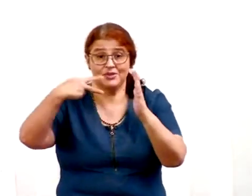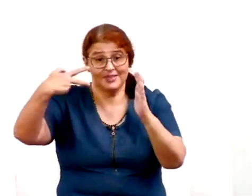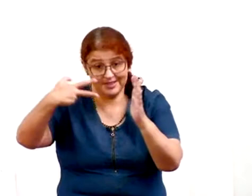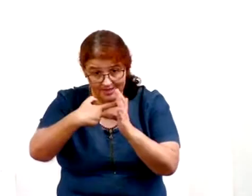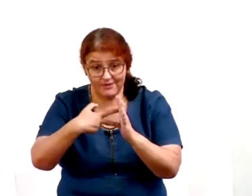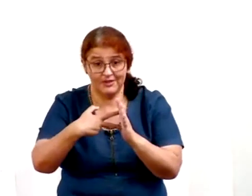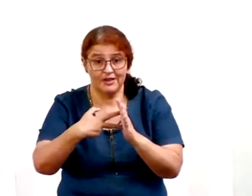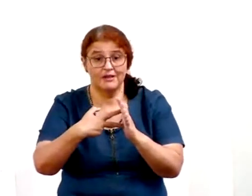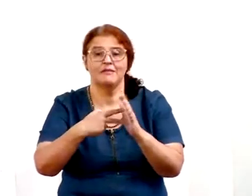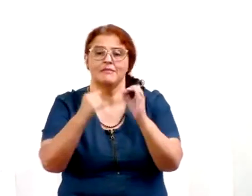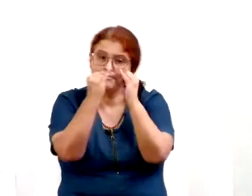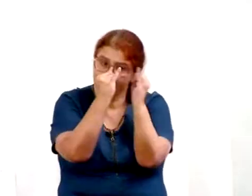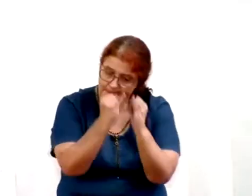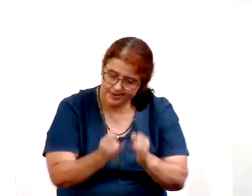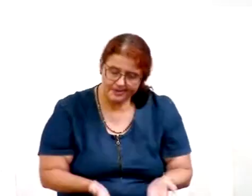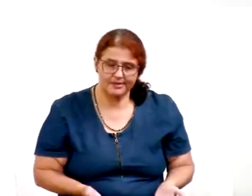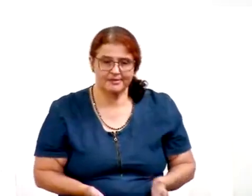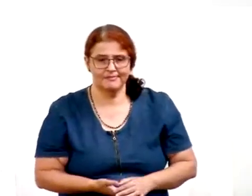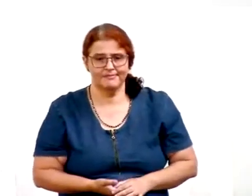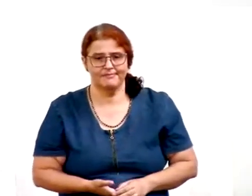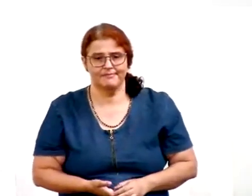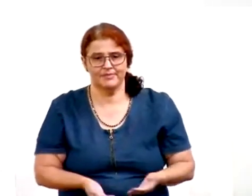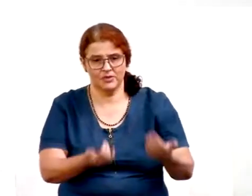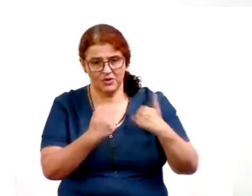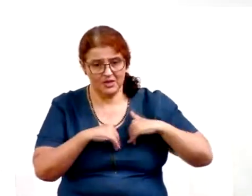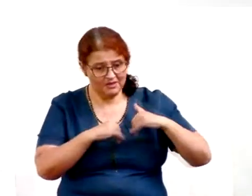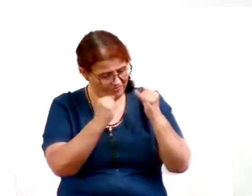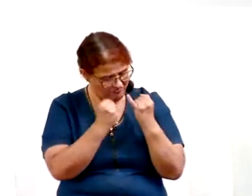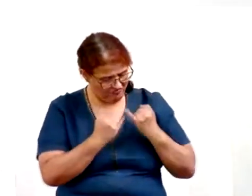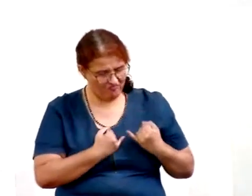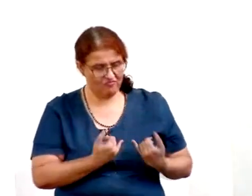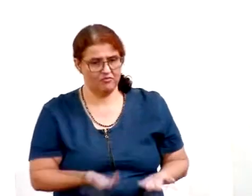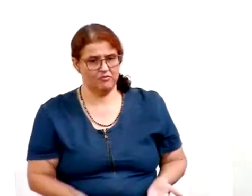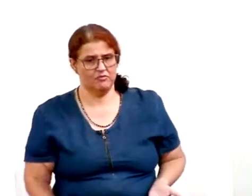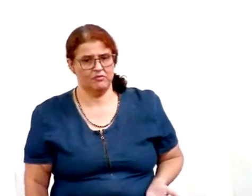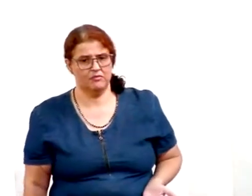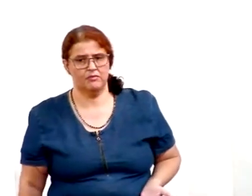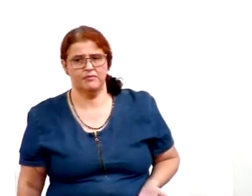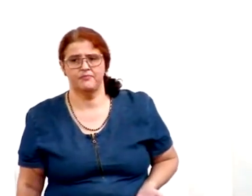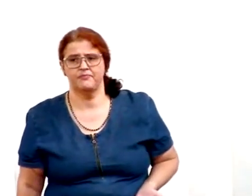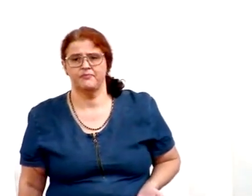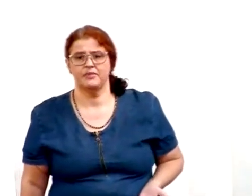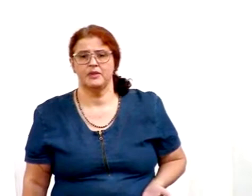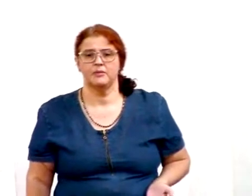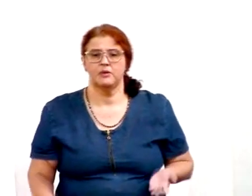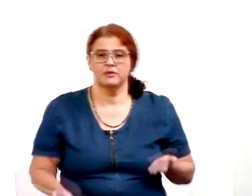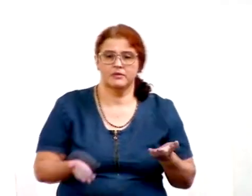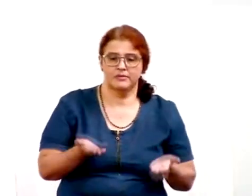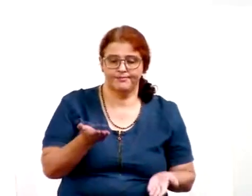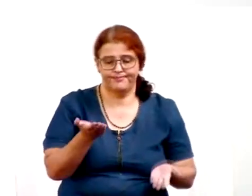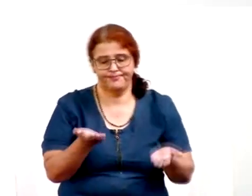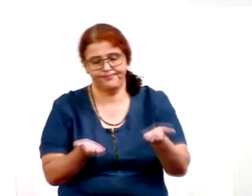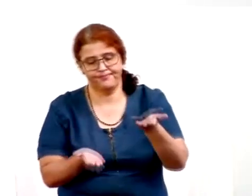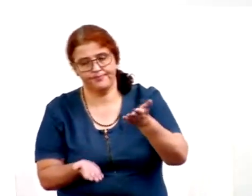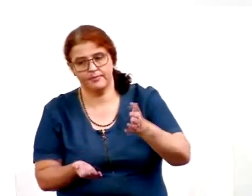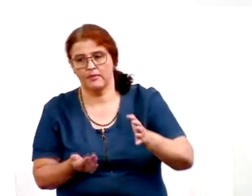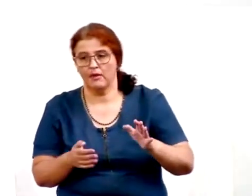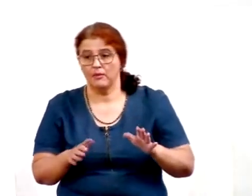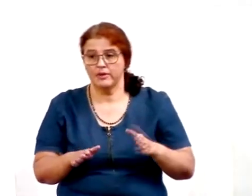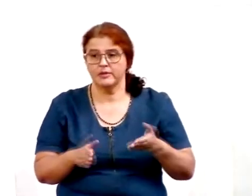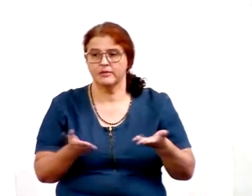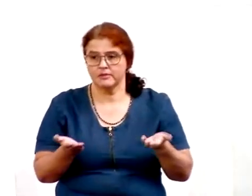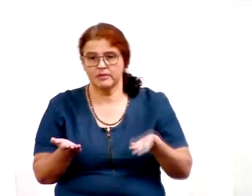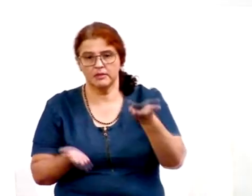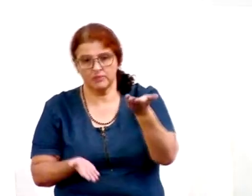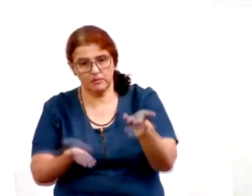A carta de Tiago, no capítulo 4, versículo 1, nos mostra um paralelo, queridos, com a ideia que nós estamos vendo